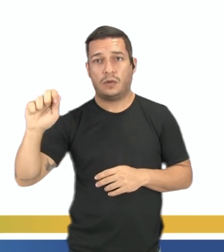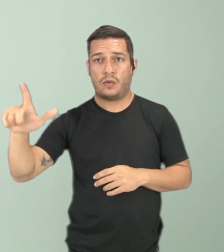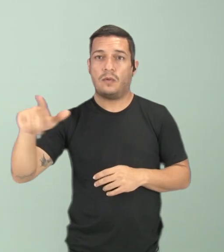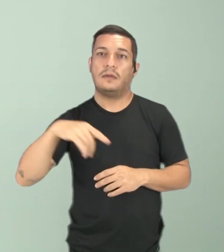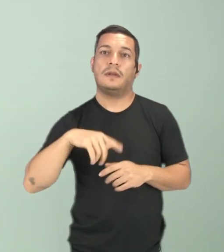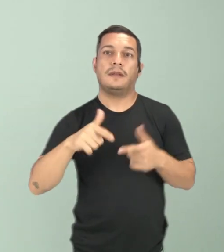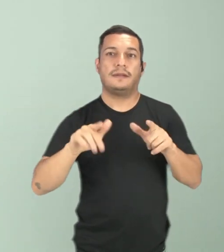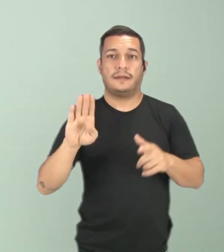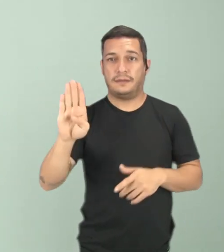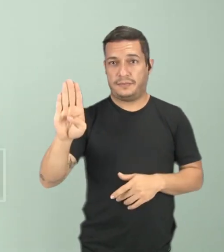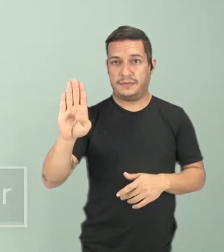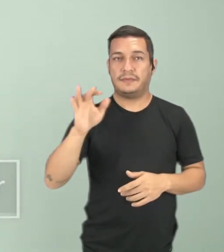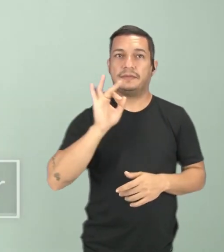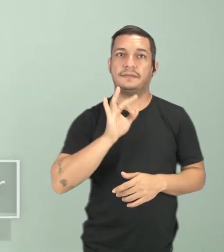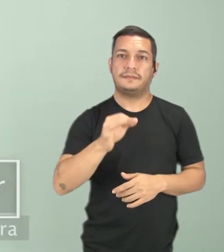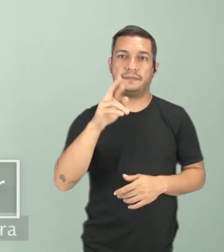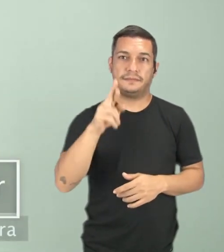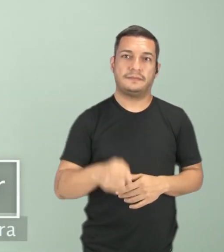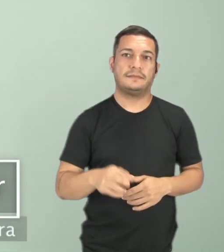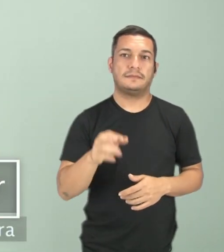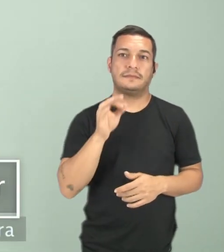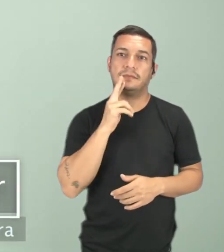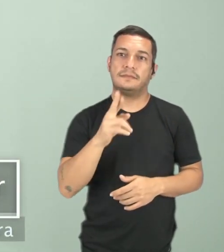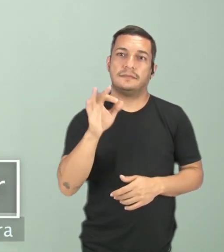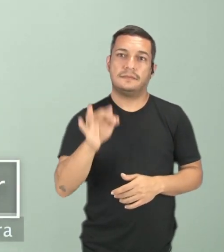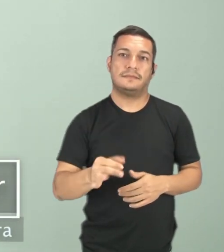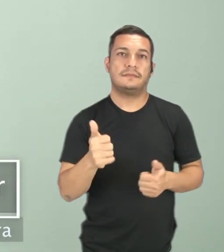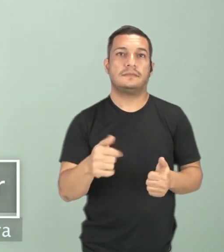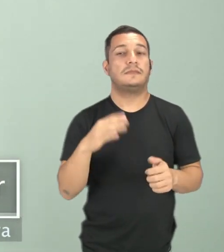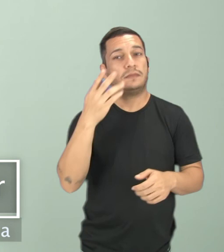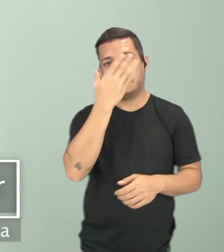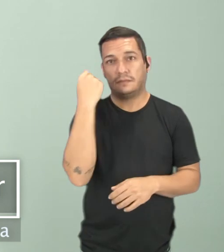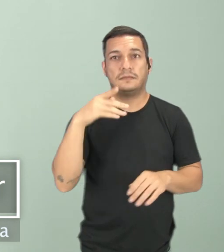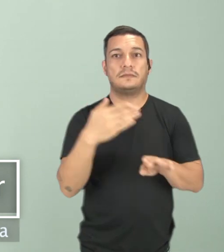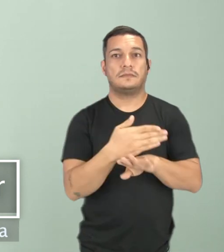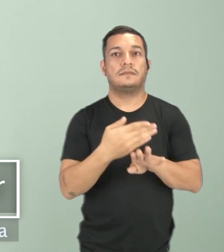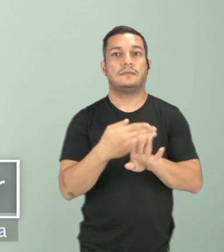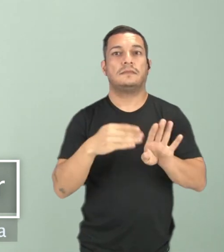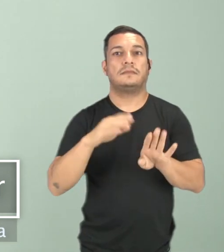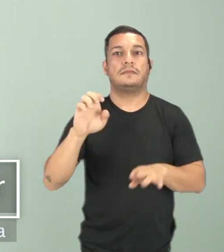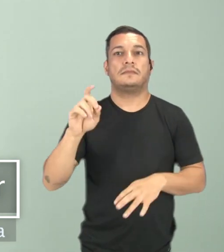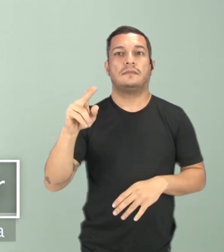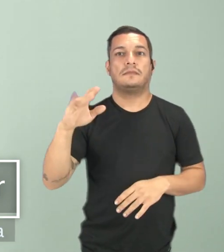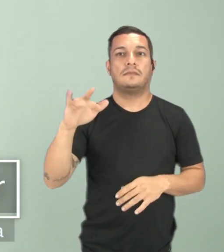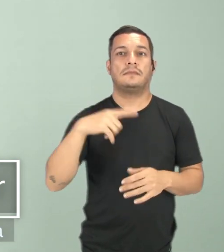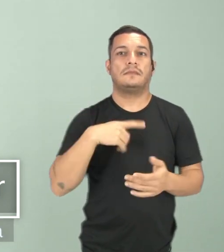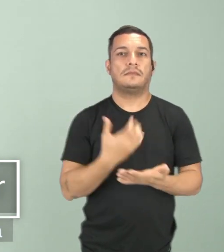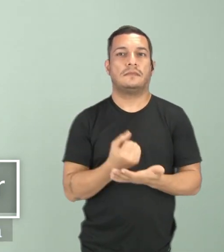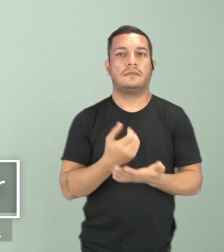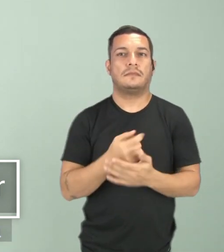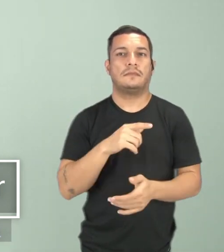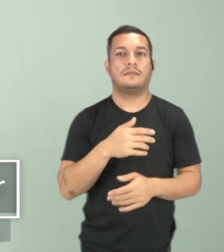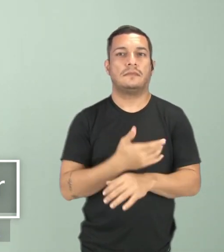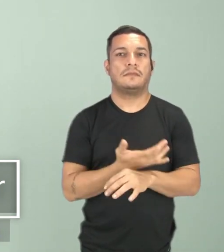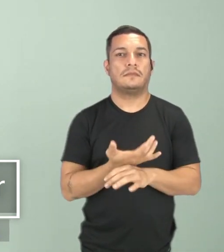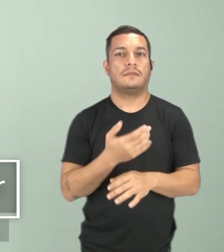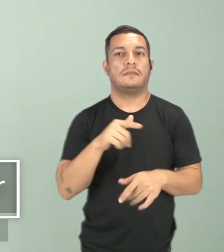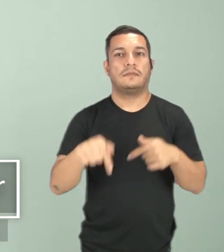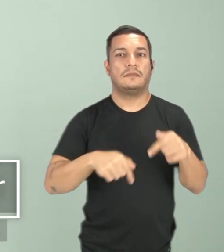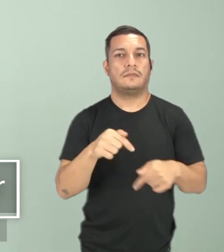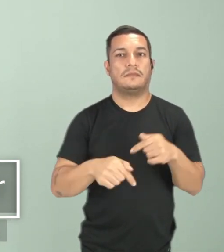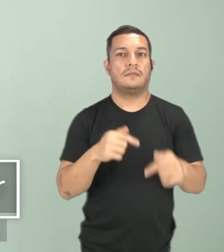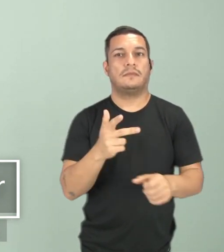eu corpo abraço e acerta a questão neném pessoal não esqueçam de acessar a nossa plataforma é duque lá estarão todos os